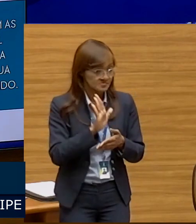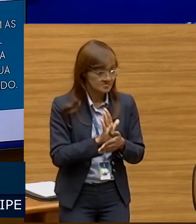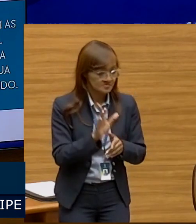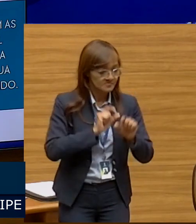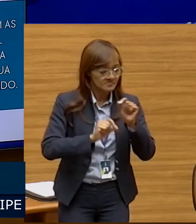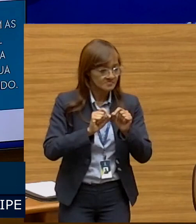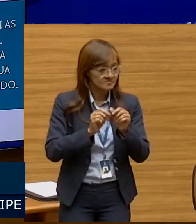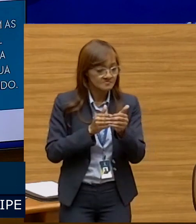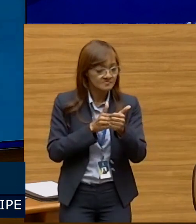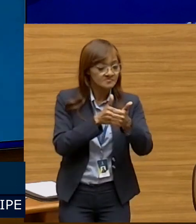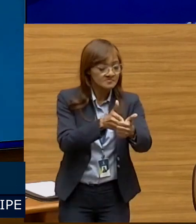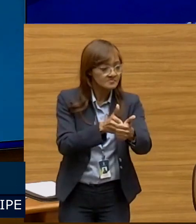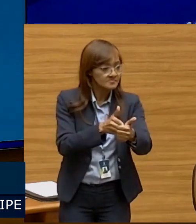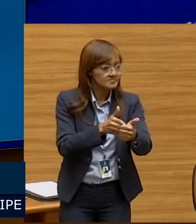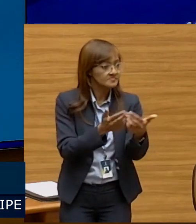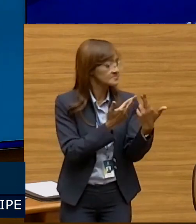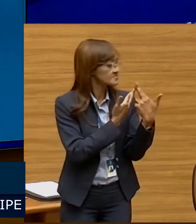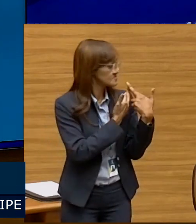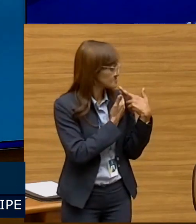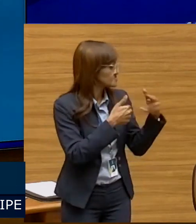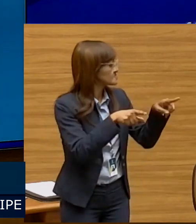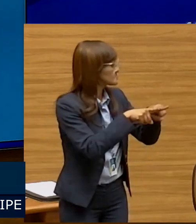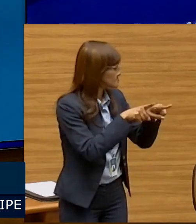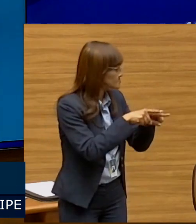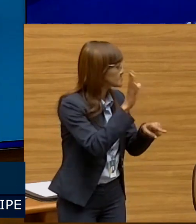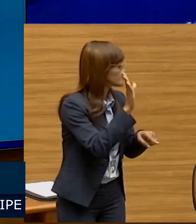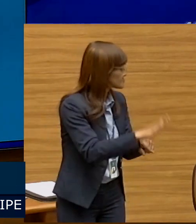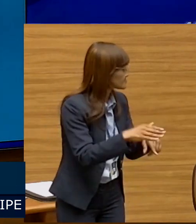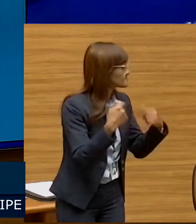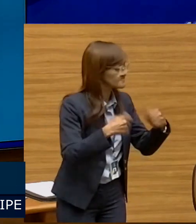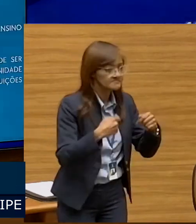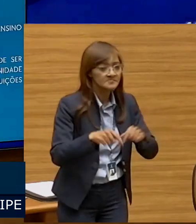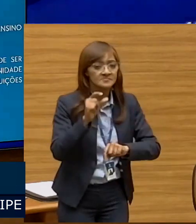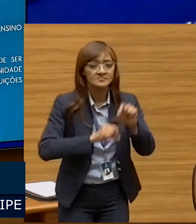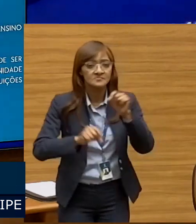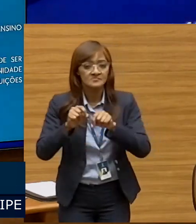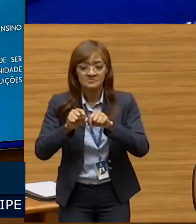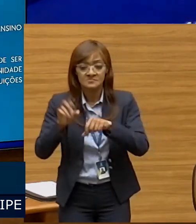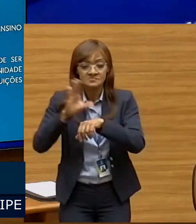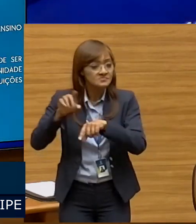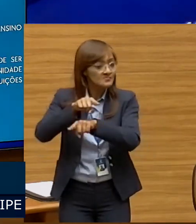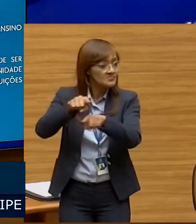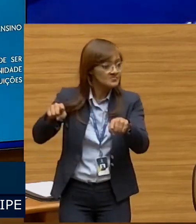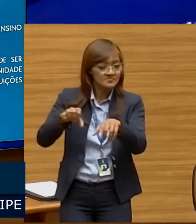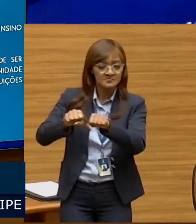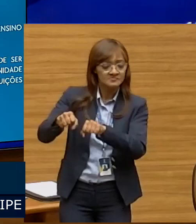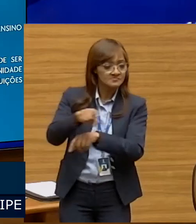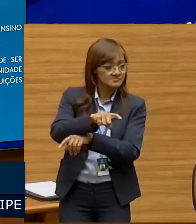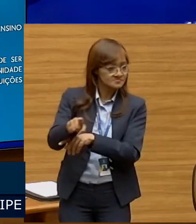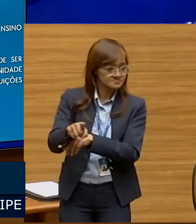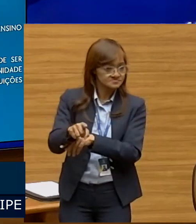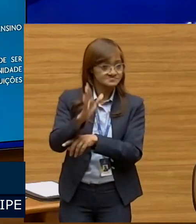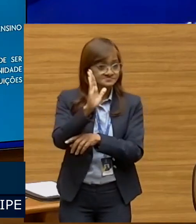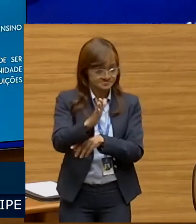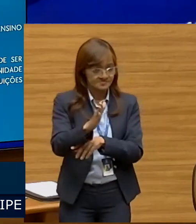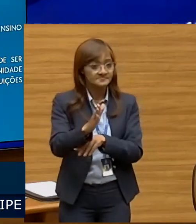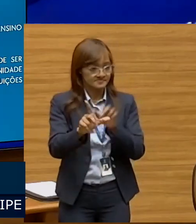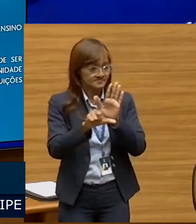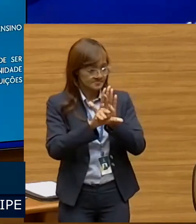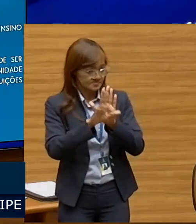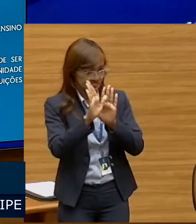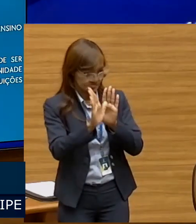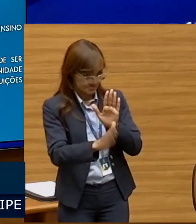pensar na responsabilidade também de promover formações nesse sentido. A profissão ela é regulamentada,